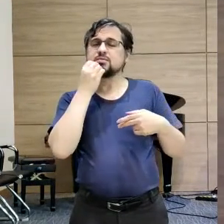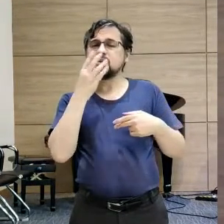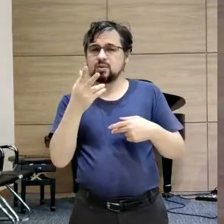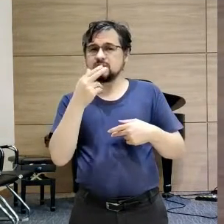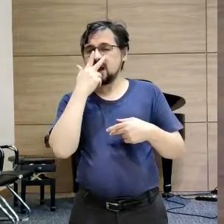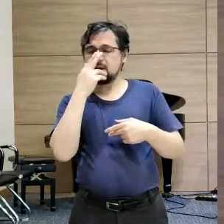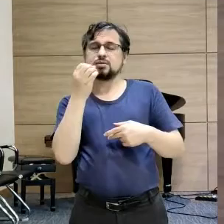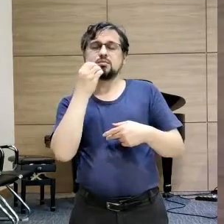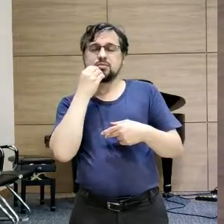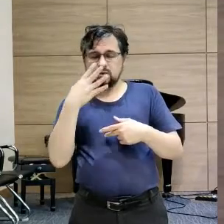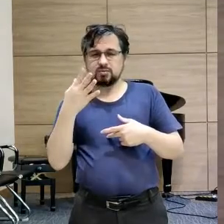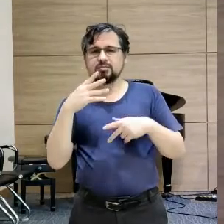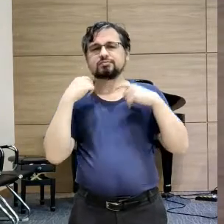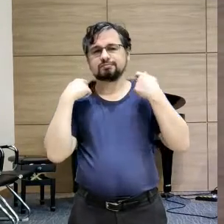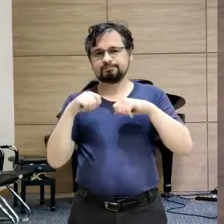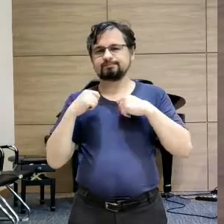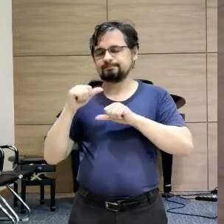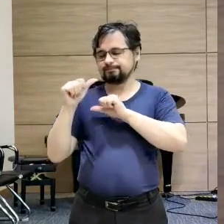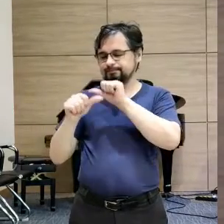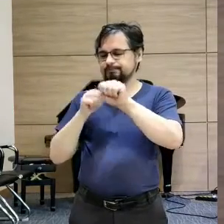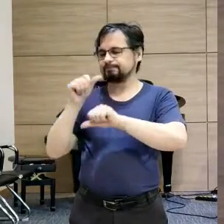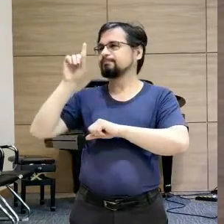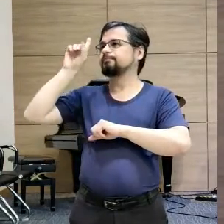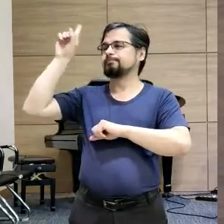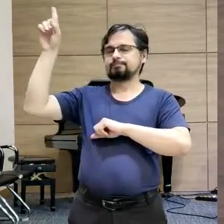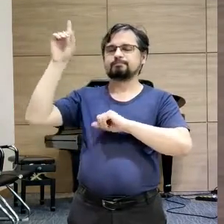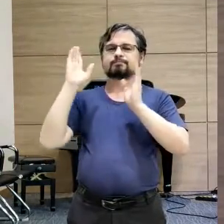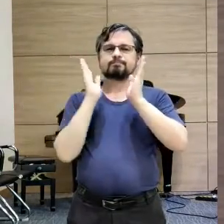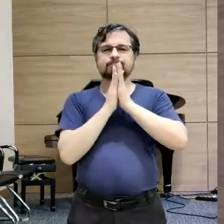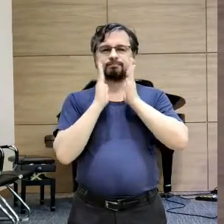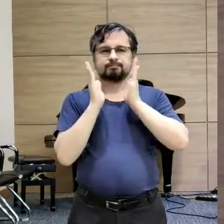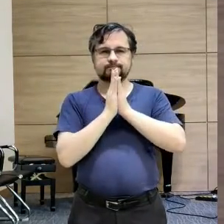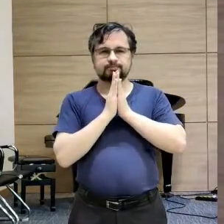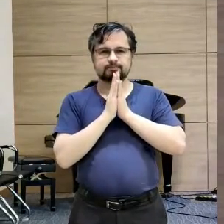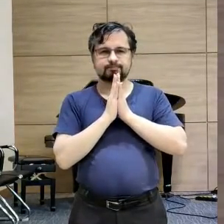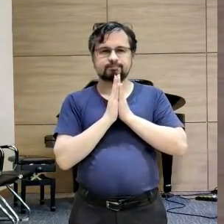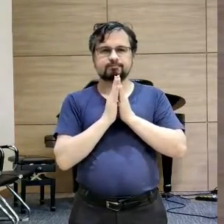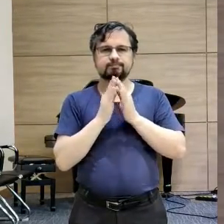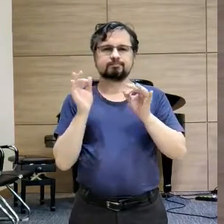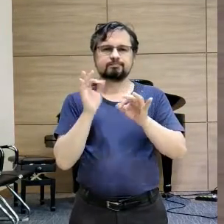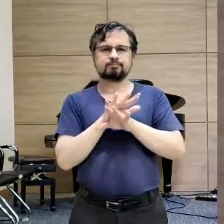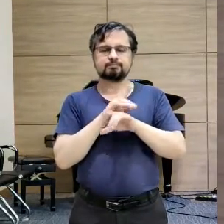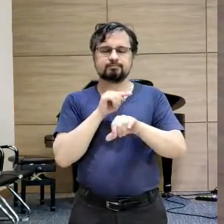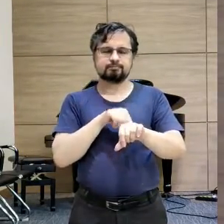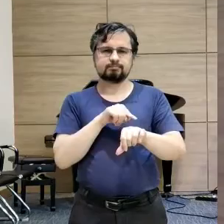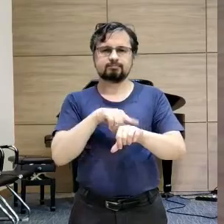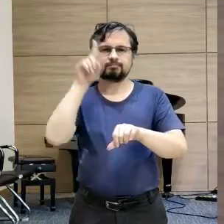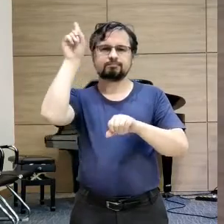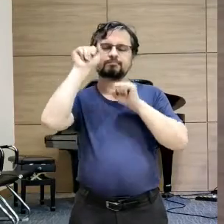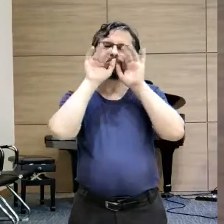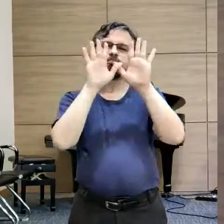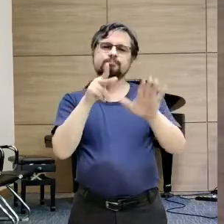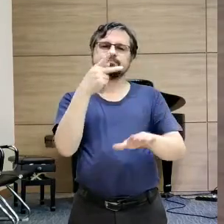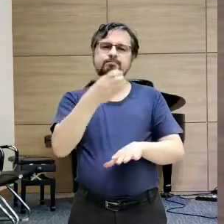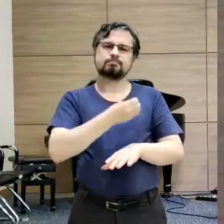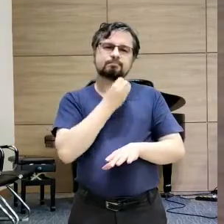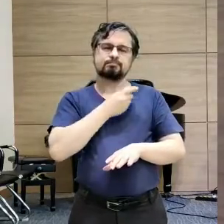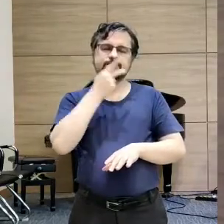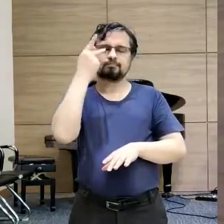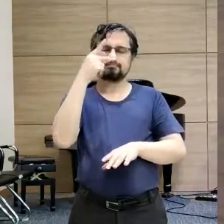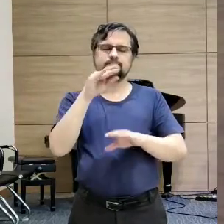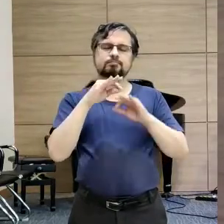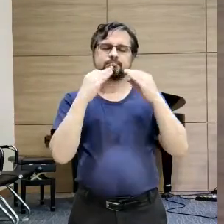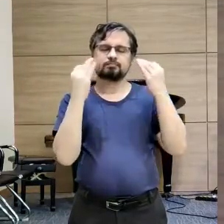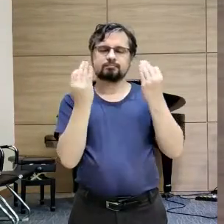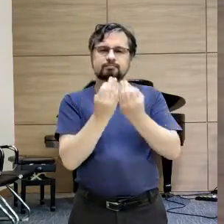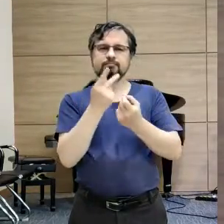bom, precisa da renovação dele. Vamos orar, finalizando esse tempo? Deus abençoe você, Deus abençoe a sua família, a